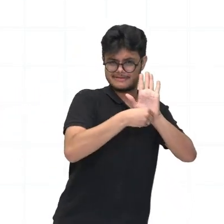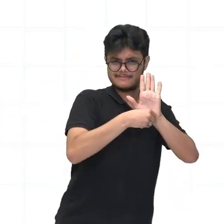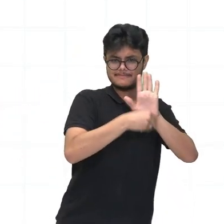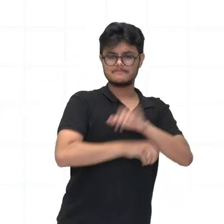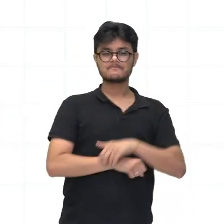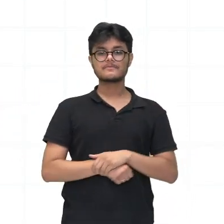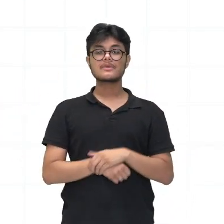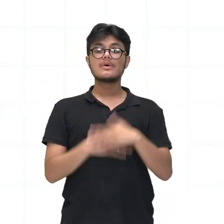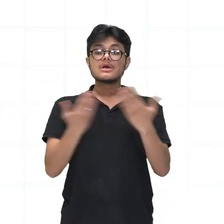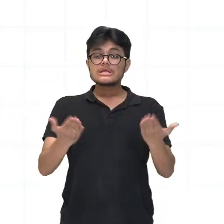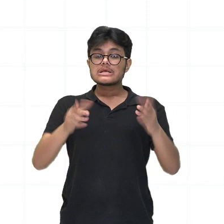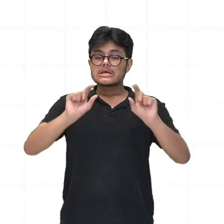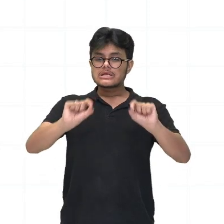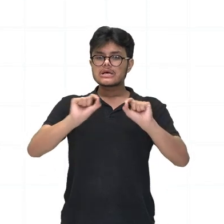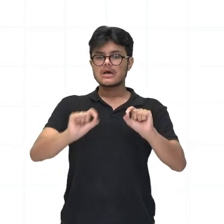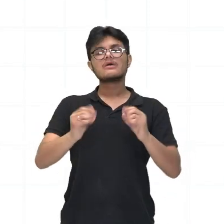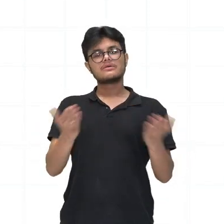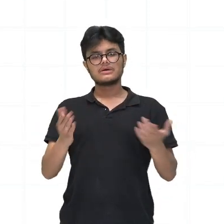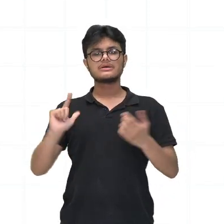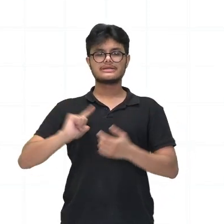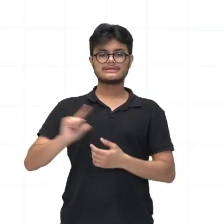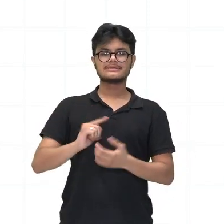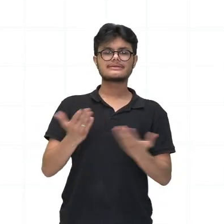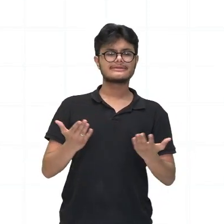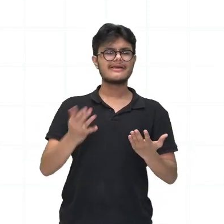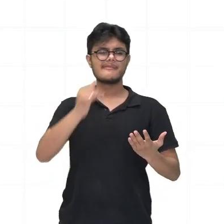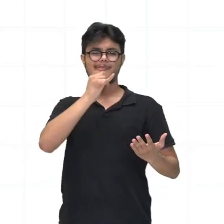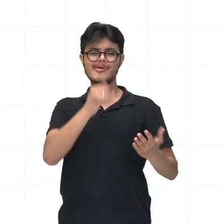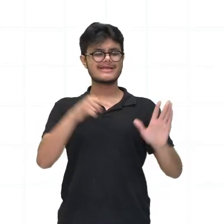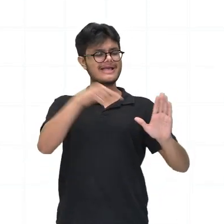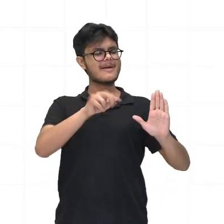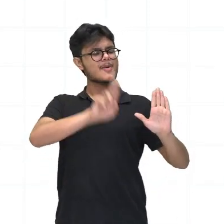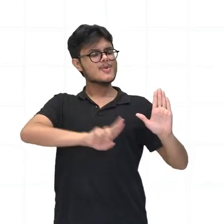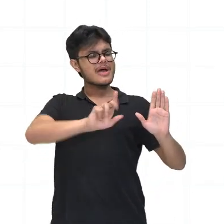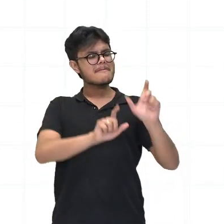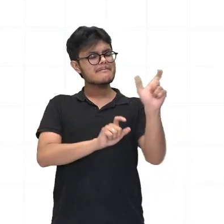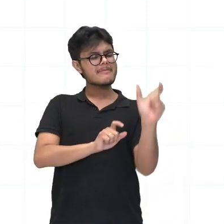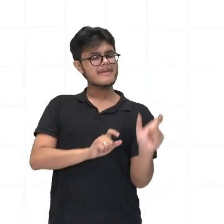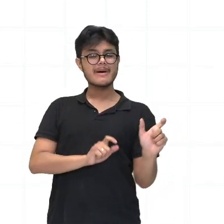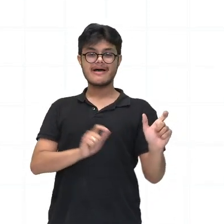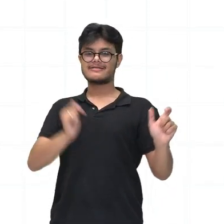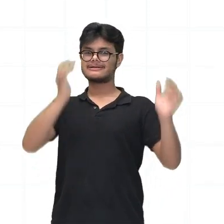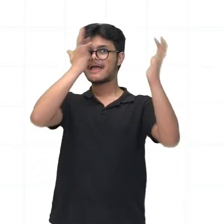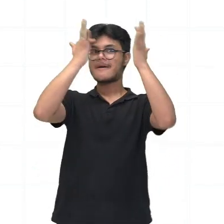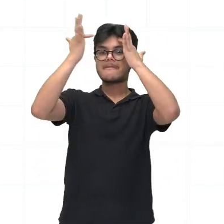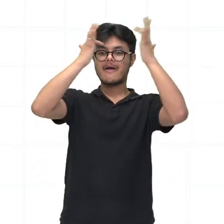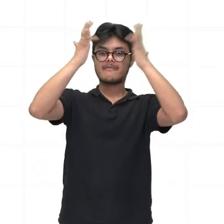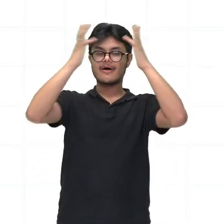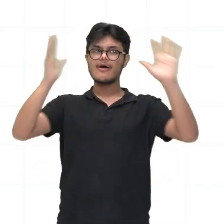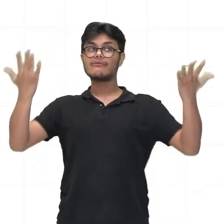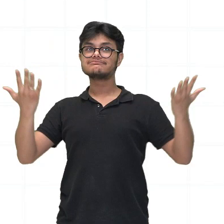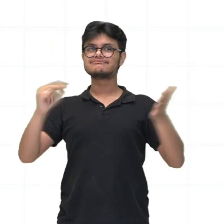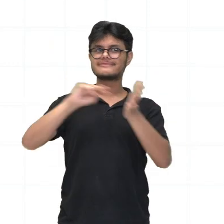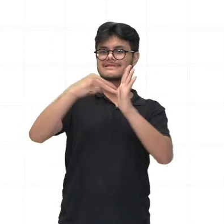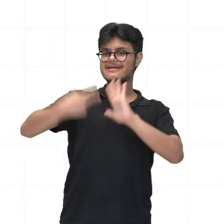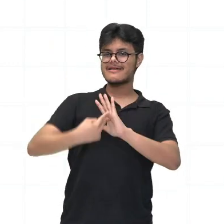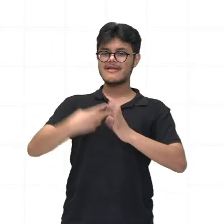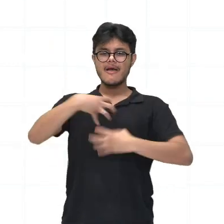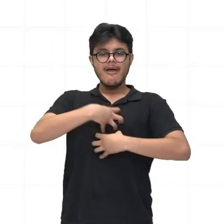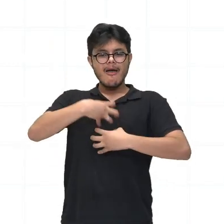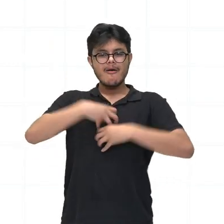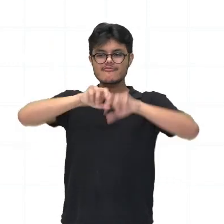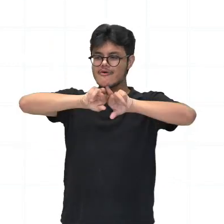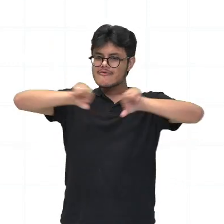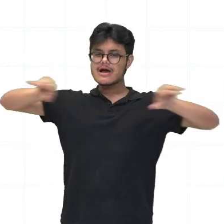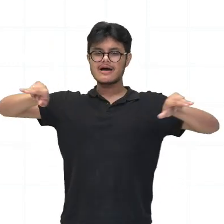linguagem, apresentando assim uma linguagem criativa e com grande poder expressivo. E um exemplo disso